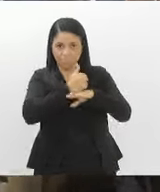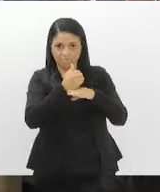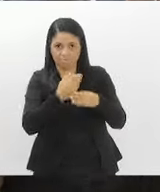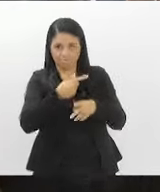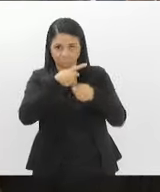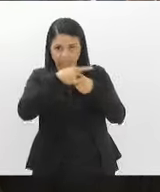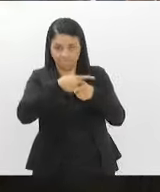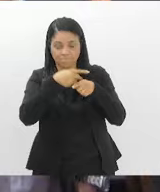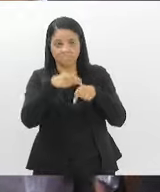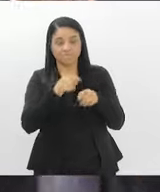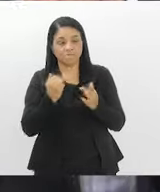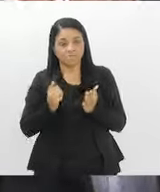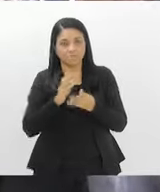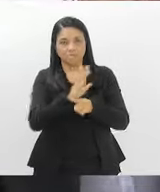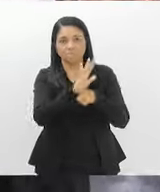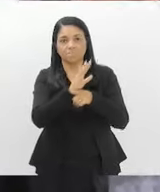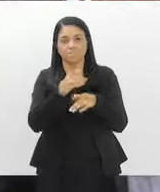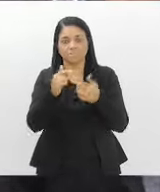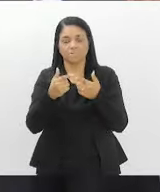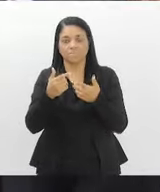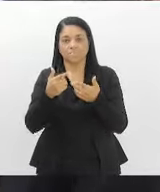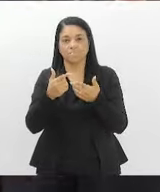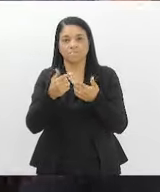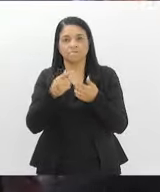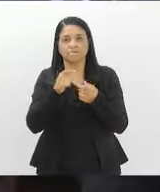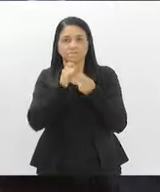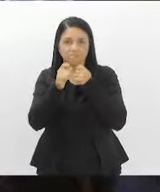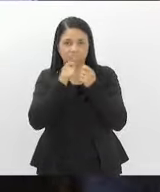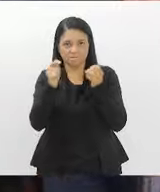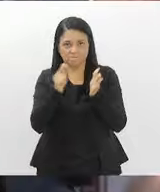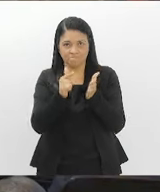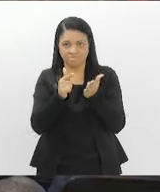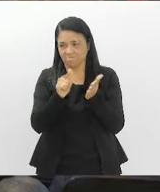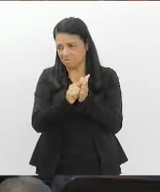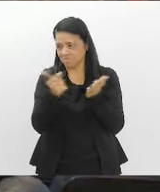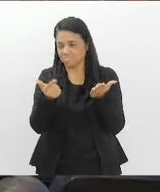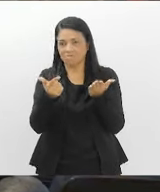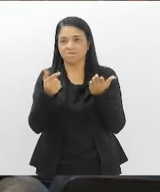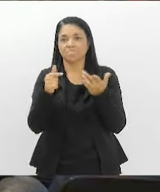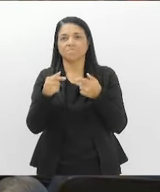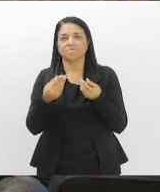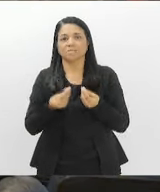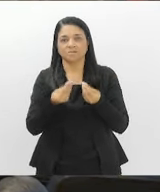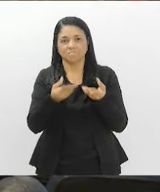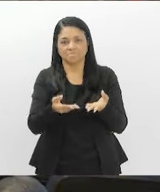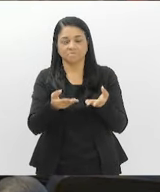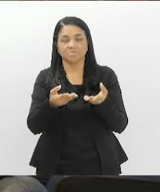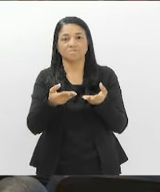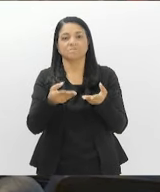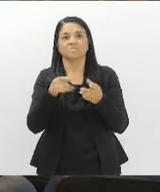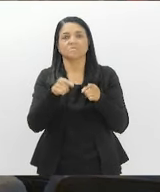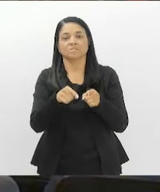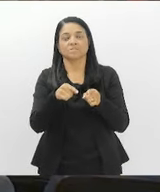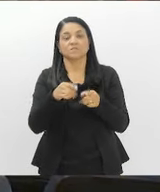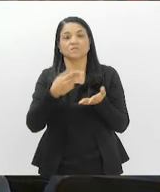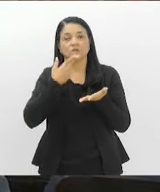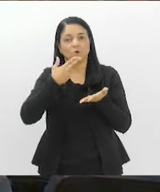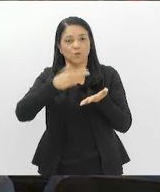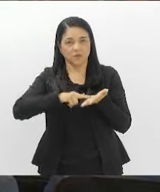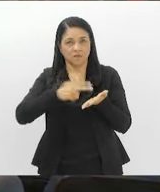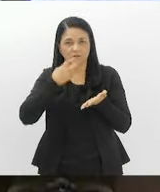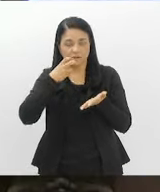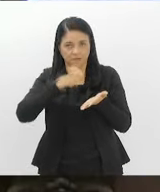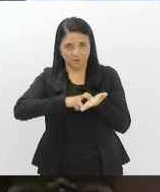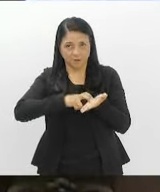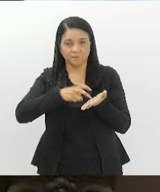forma relevante à imprensa de nosso estado, para fazer a entrega ao jornalista e colunista do Correio do Amanhã, senhor